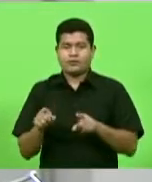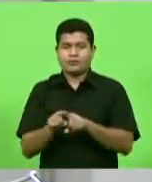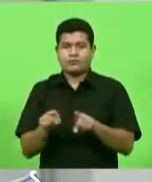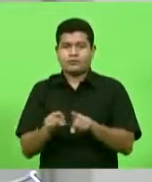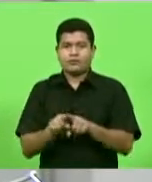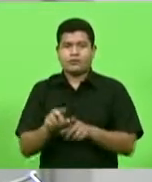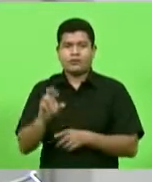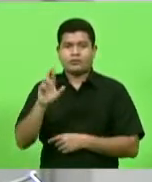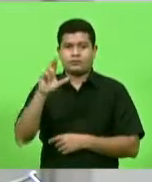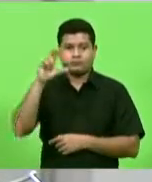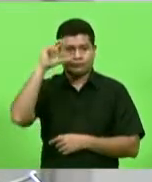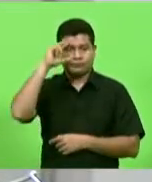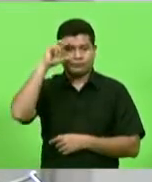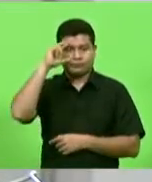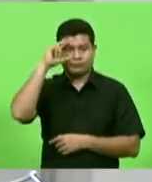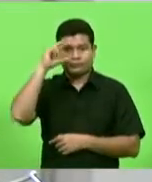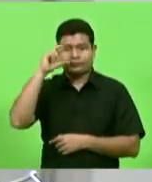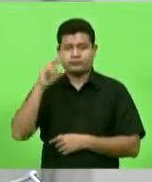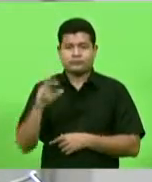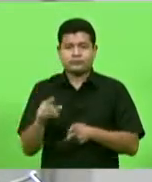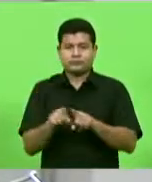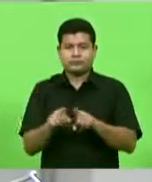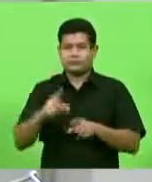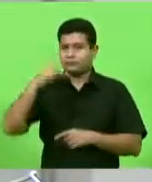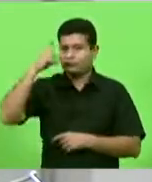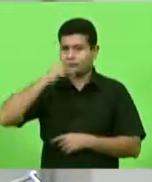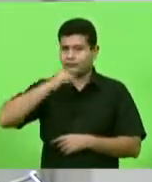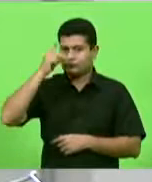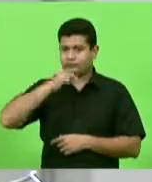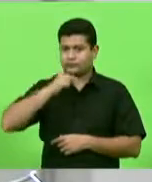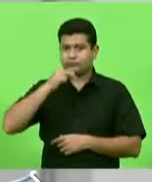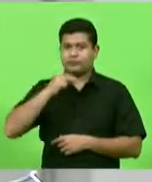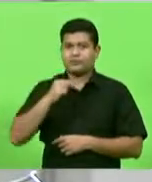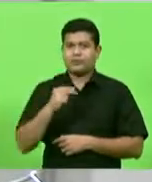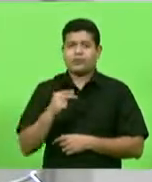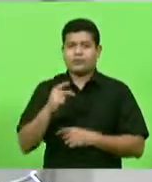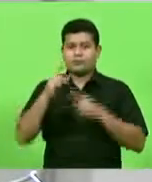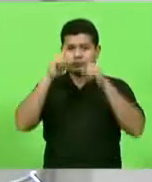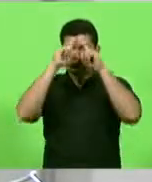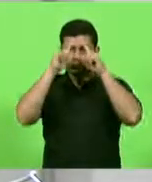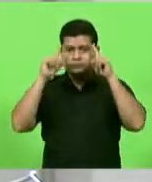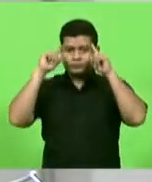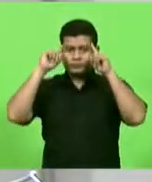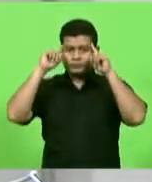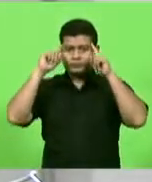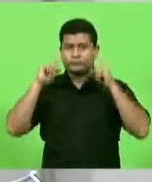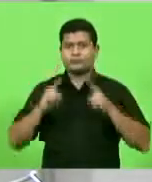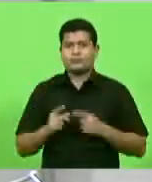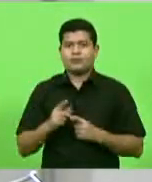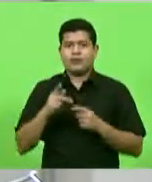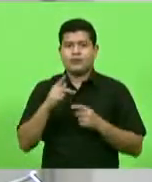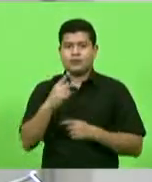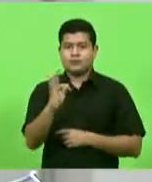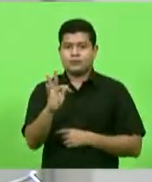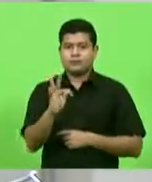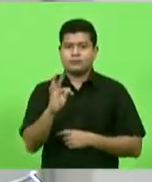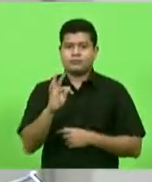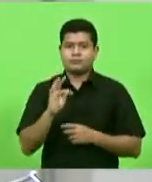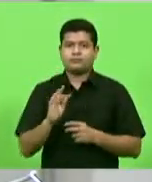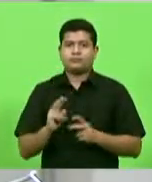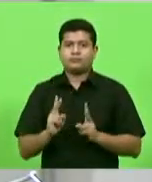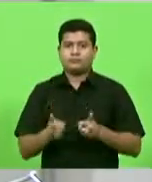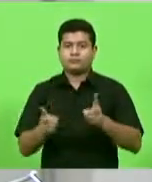PSL-PL, Kennedy Nunes, bloco PSD-PSC e Neodi Sareta-PT. Ato contínuo. O senhor presidente